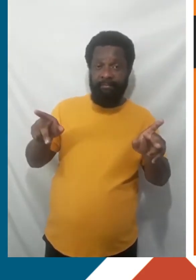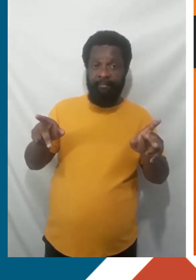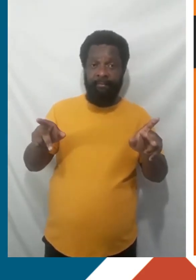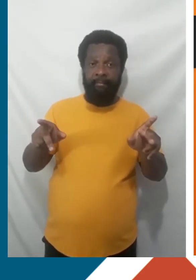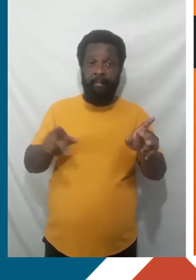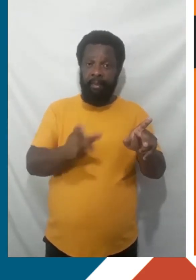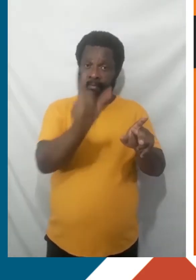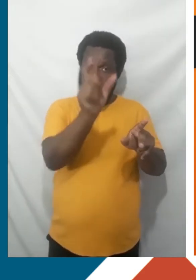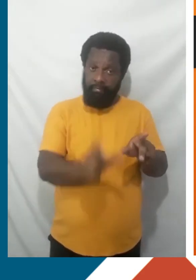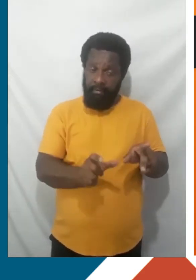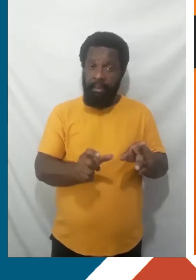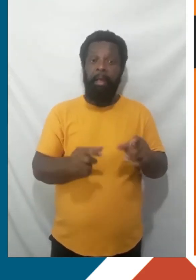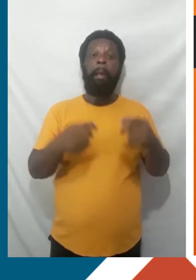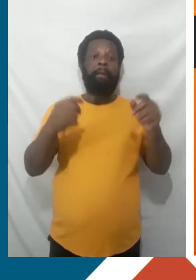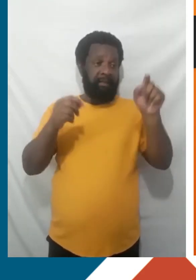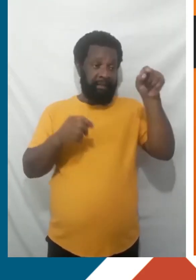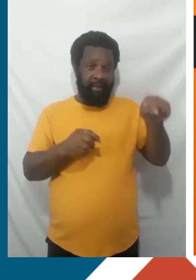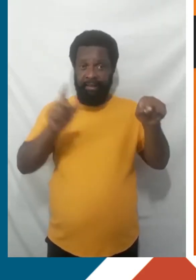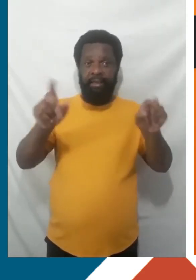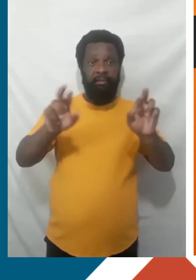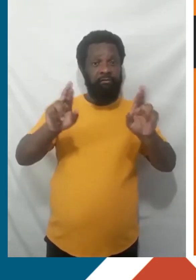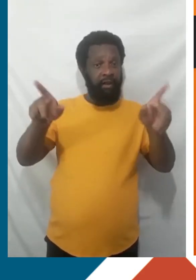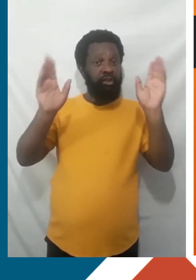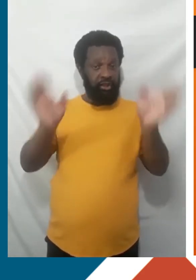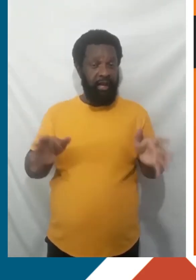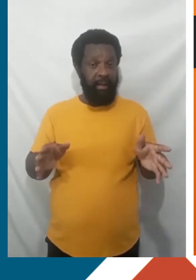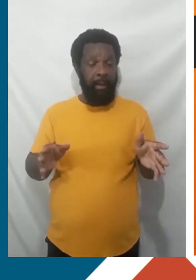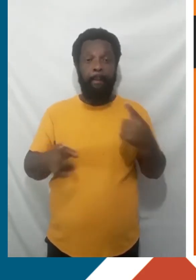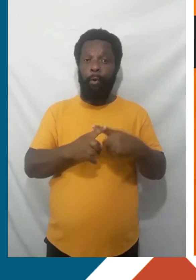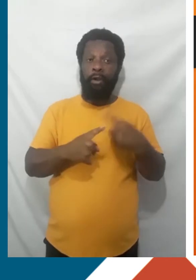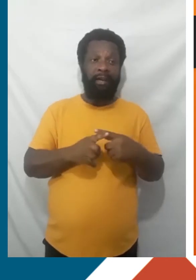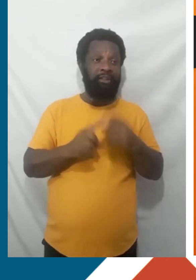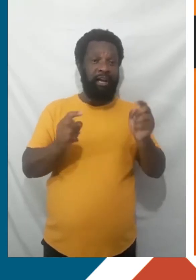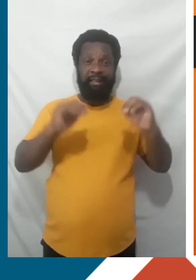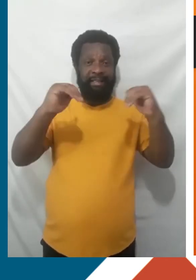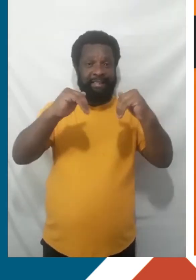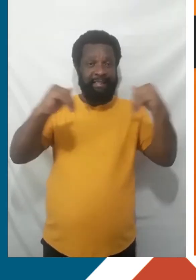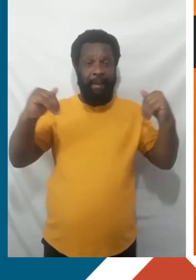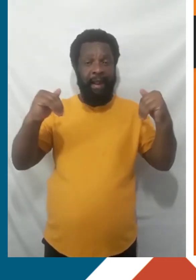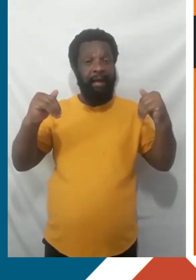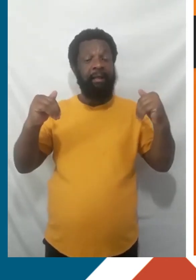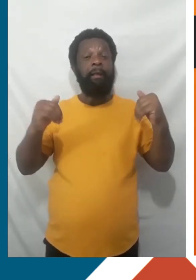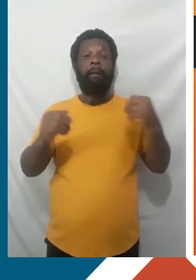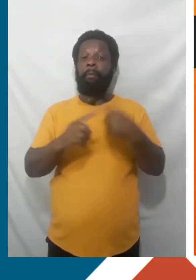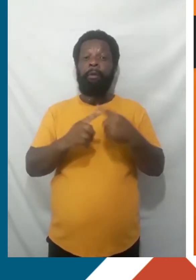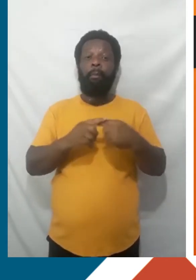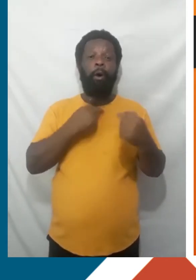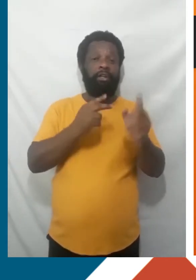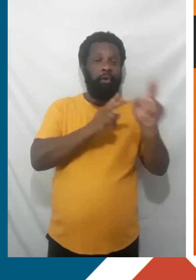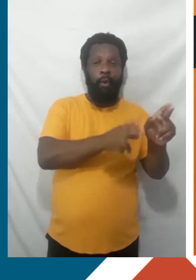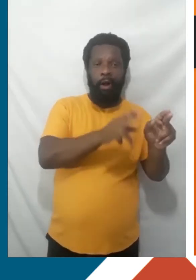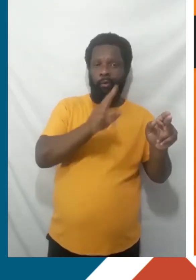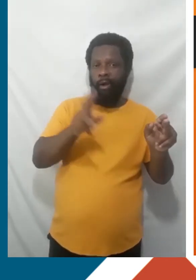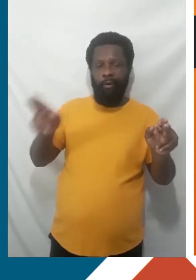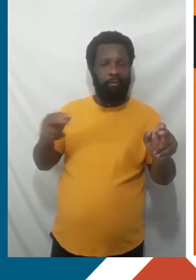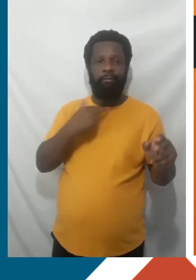terceiro dígito, que já são diferentes devido a essa divisão de casos, nessa restrição que nós